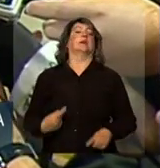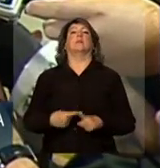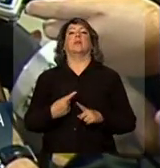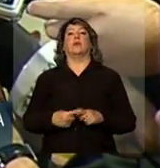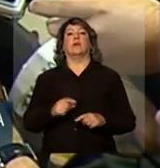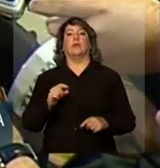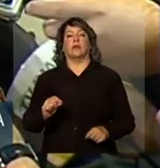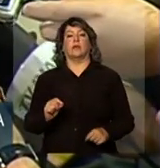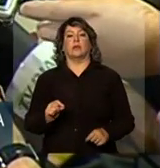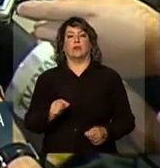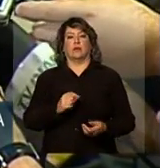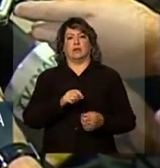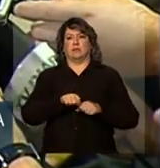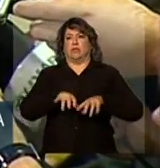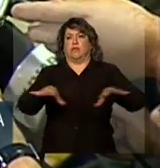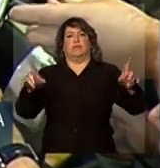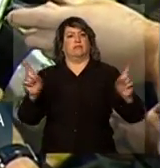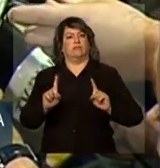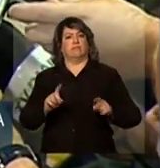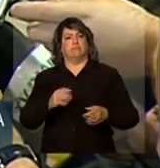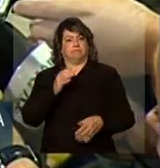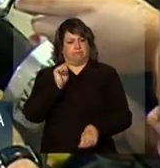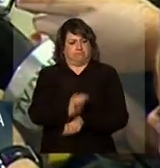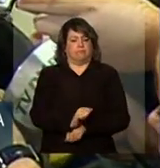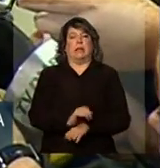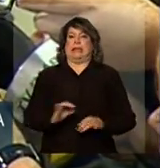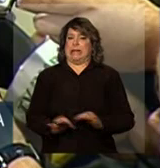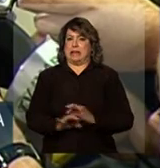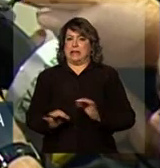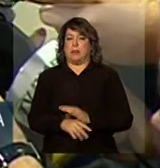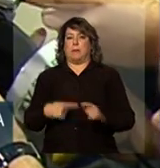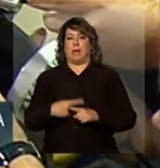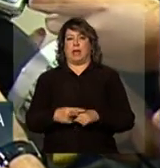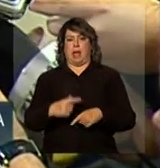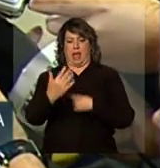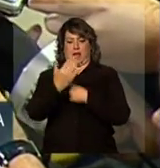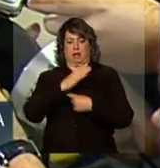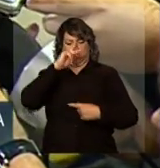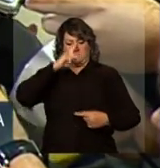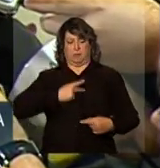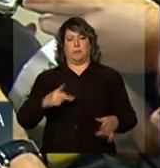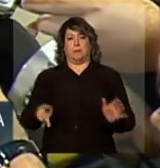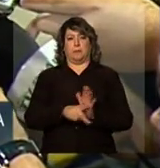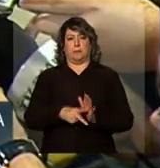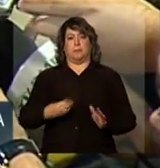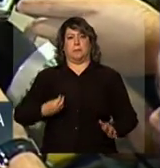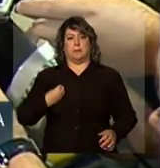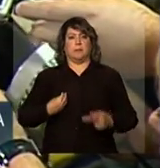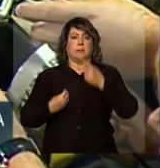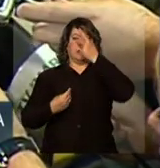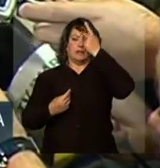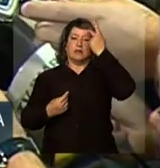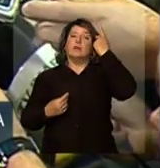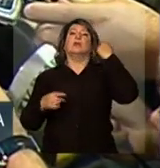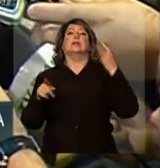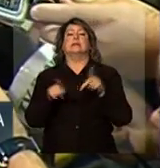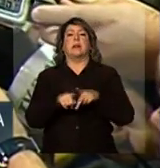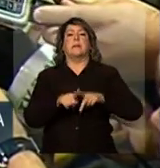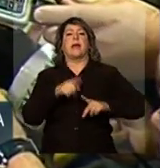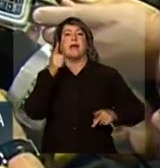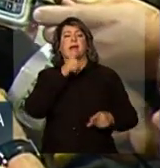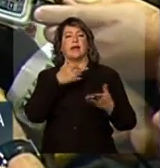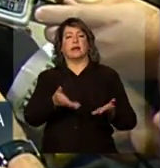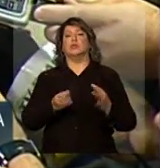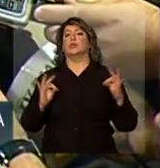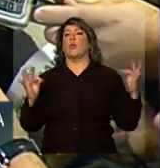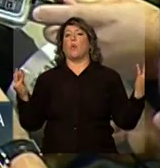interromper a cadeia de transmissão da doença é fundamental porque a gente protege a pessoa certa ela ganha com isso mas ganha